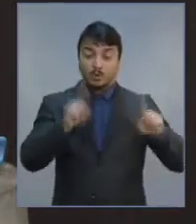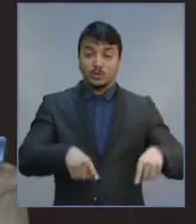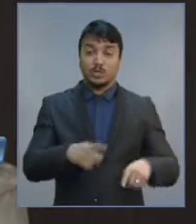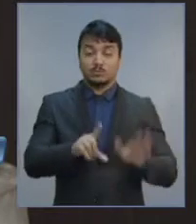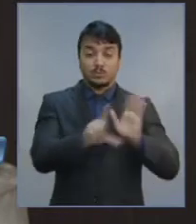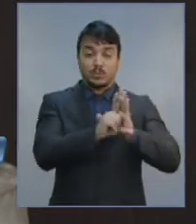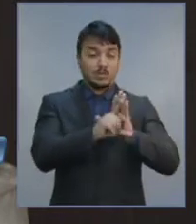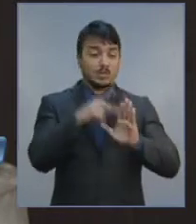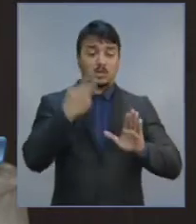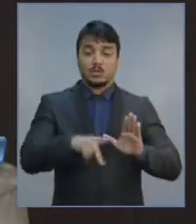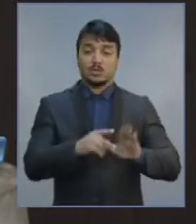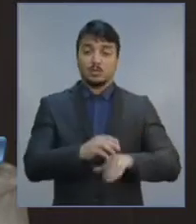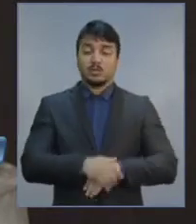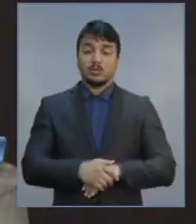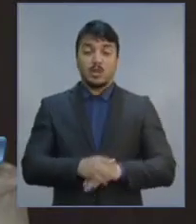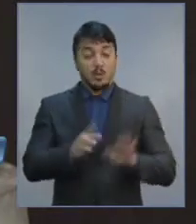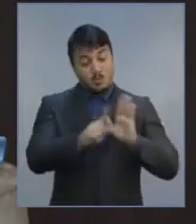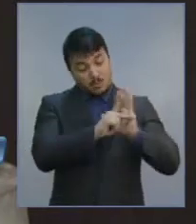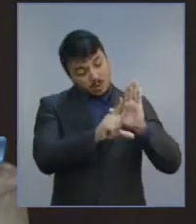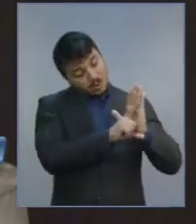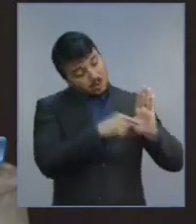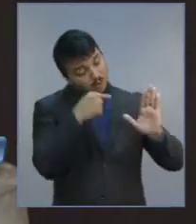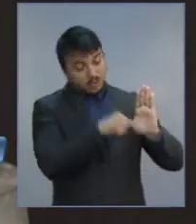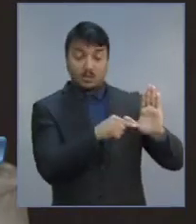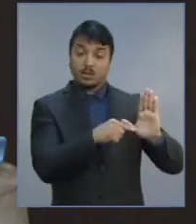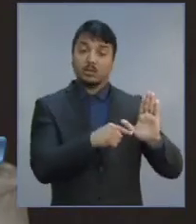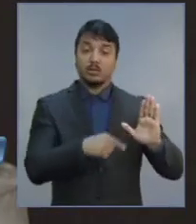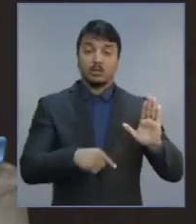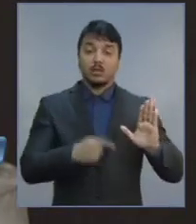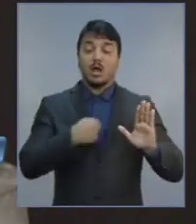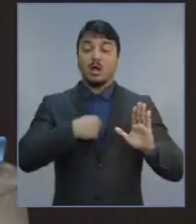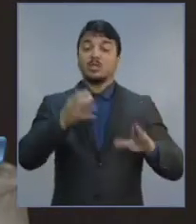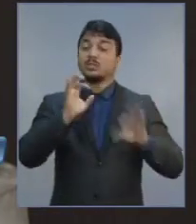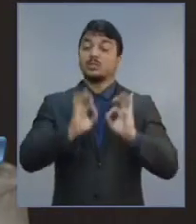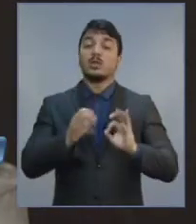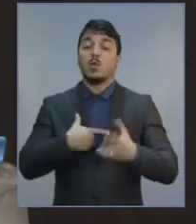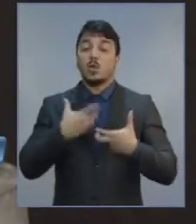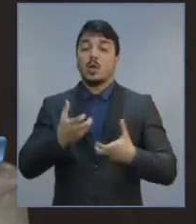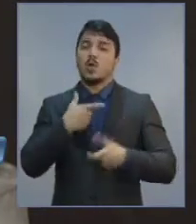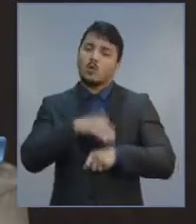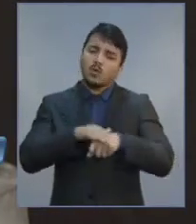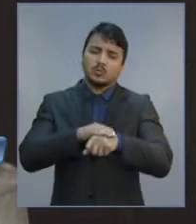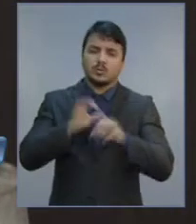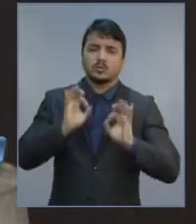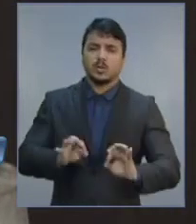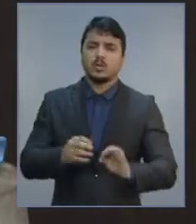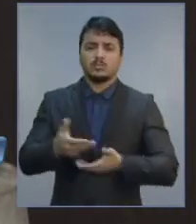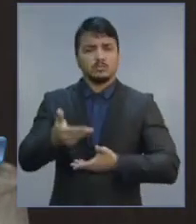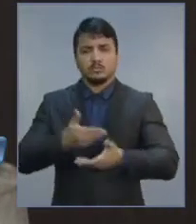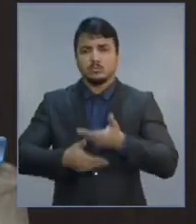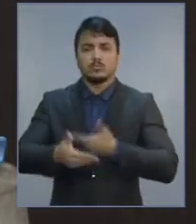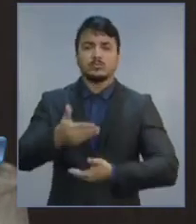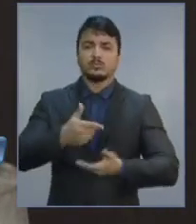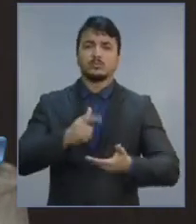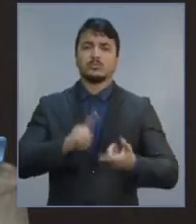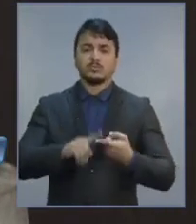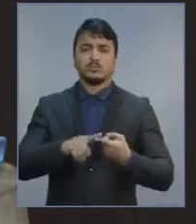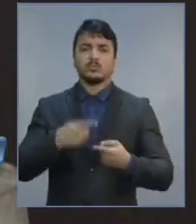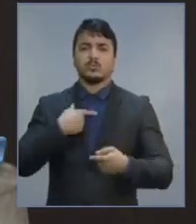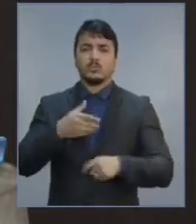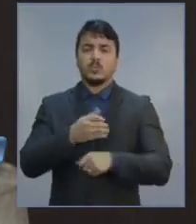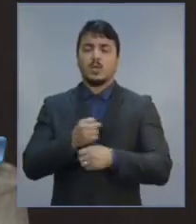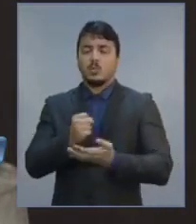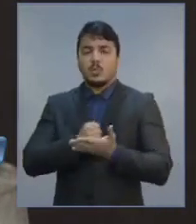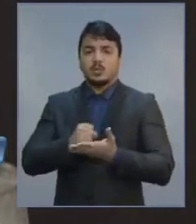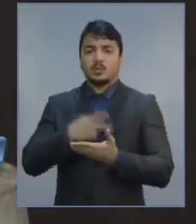de lei. E repito, e quero aqui dialogar de forma muito fraterna com a base do governo